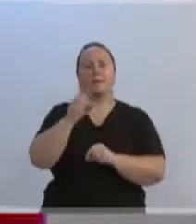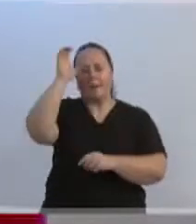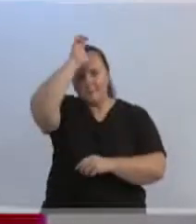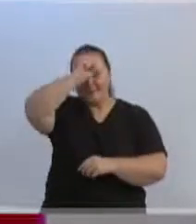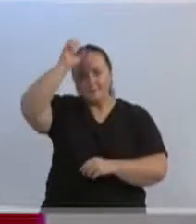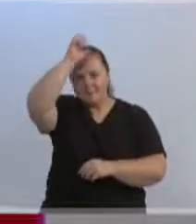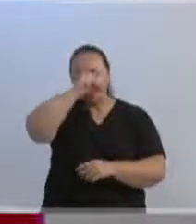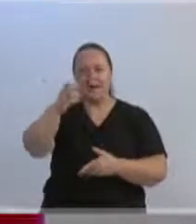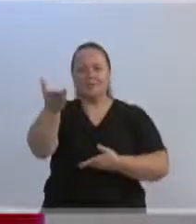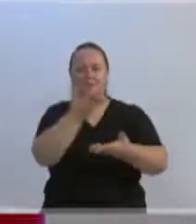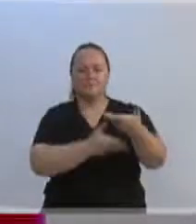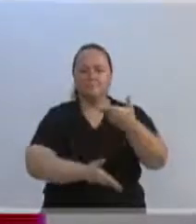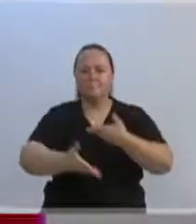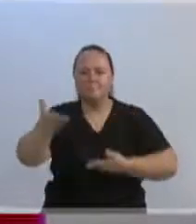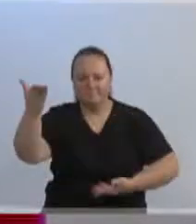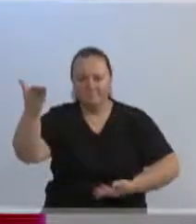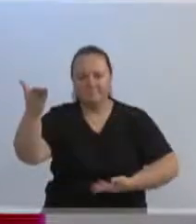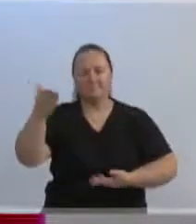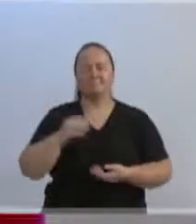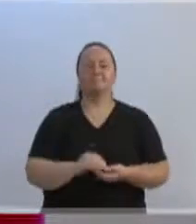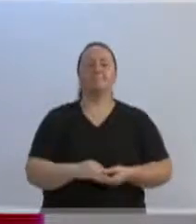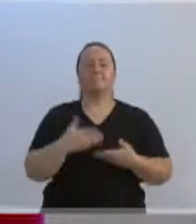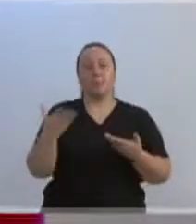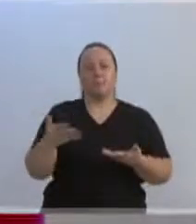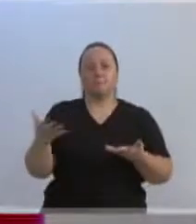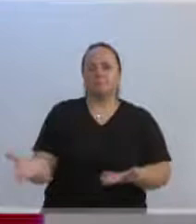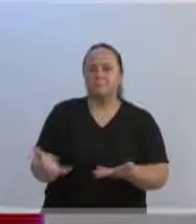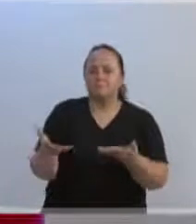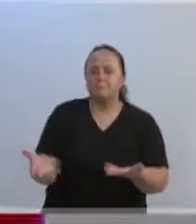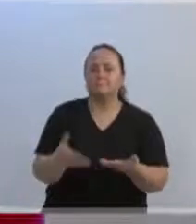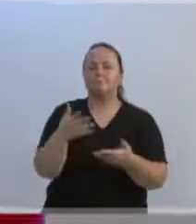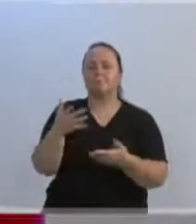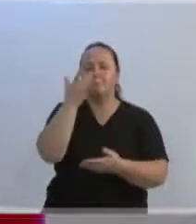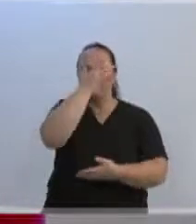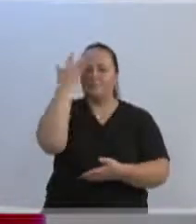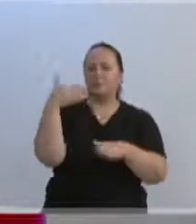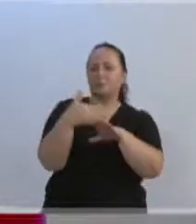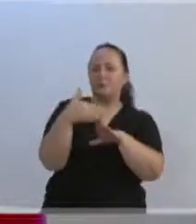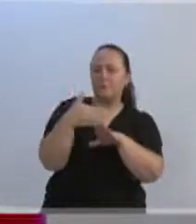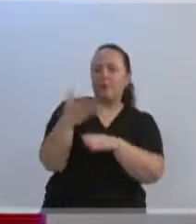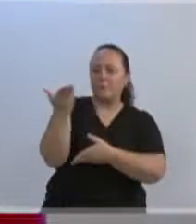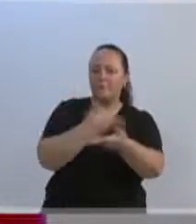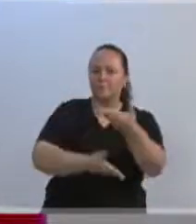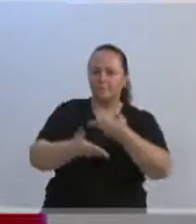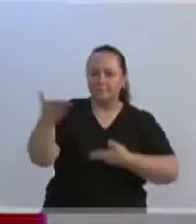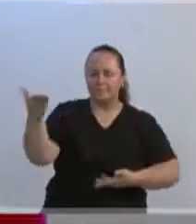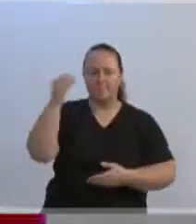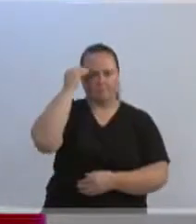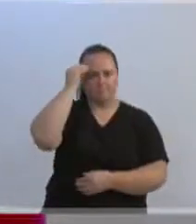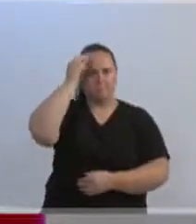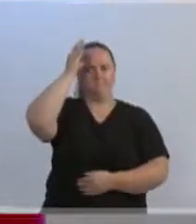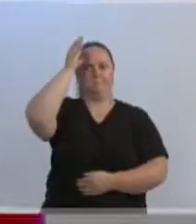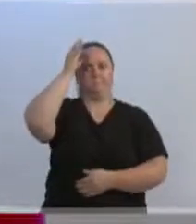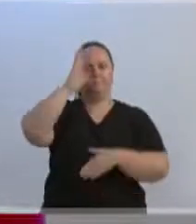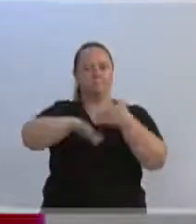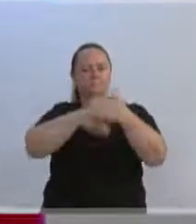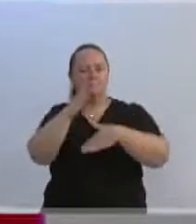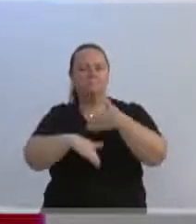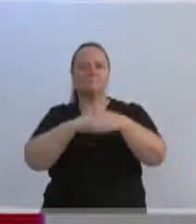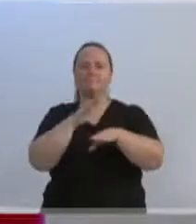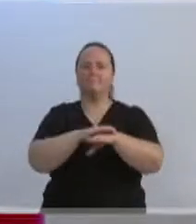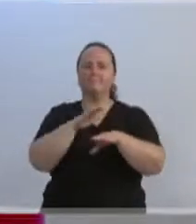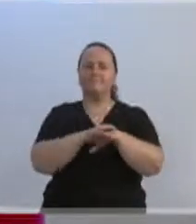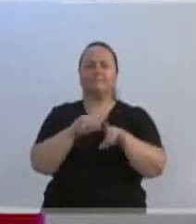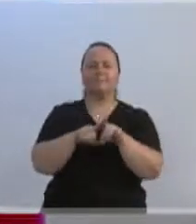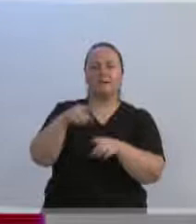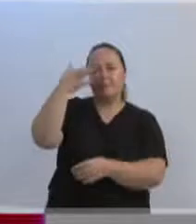intercâmbio proporcionar aos participantes conhecimento desenvolvimento de habilidades e